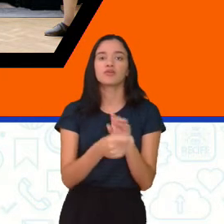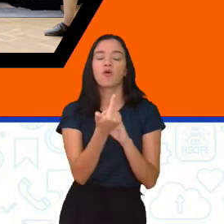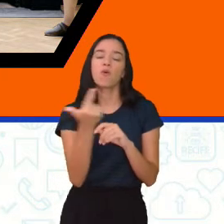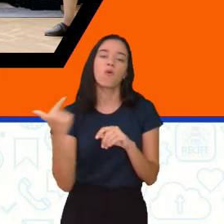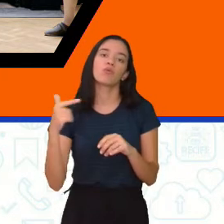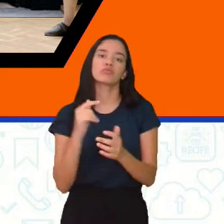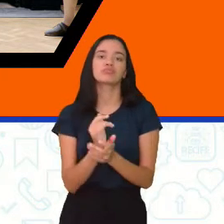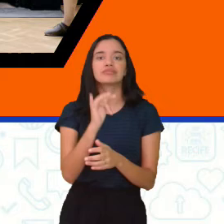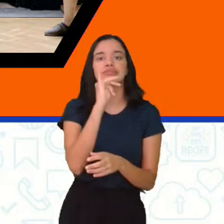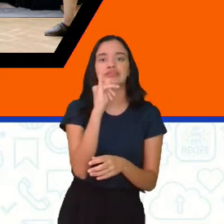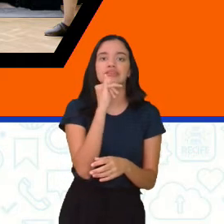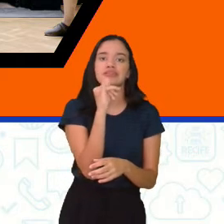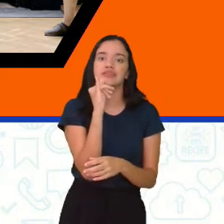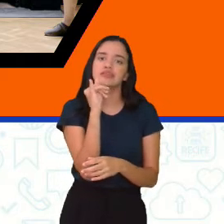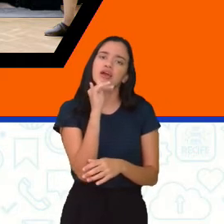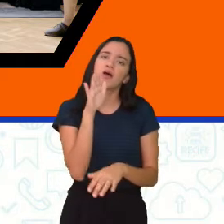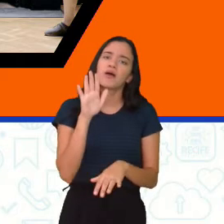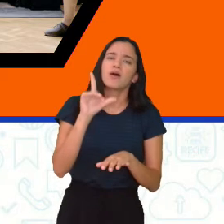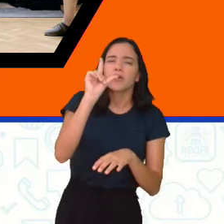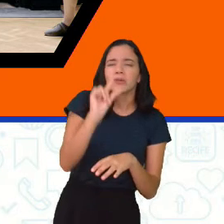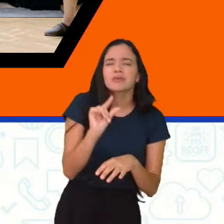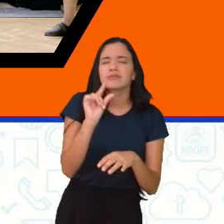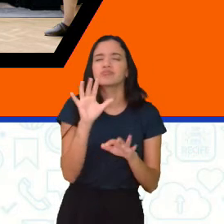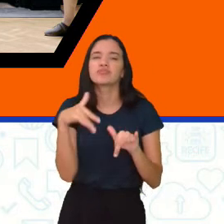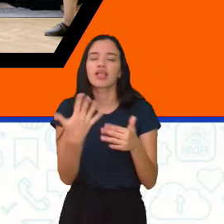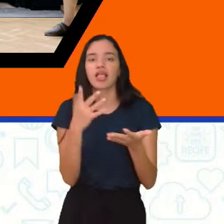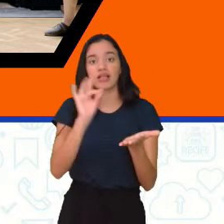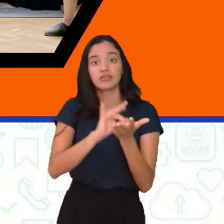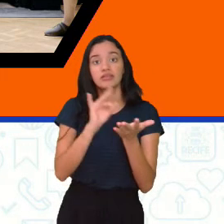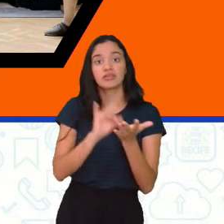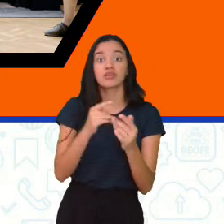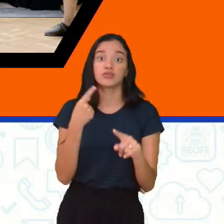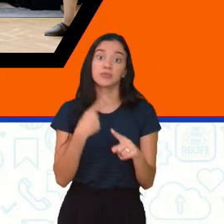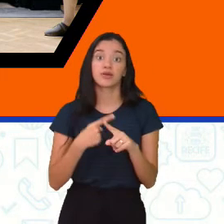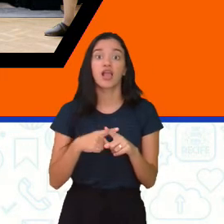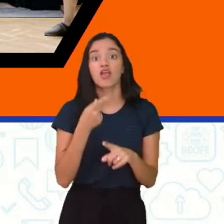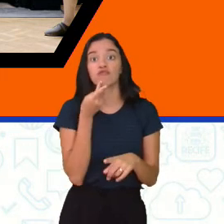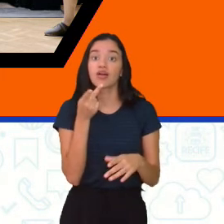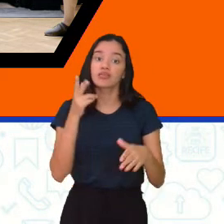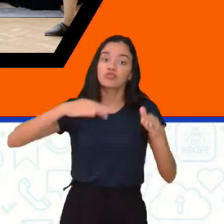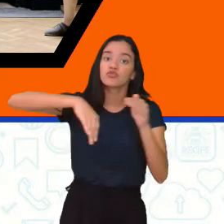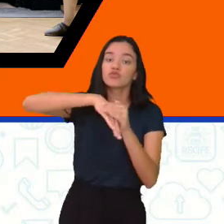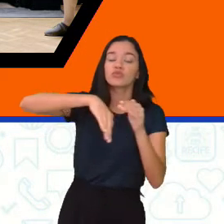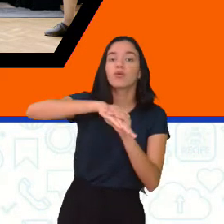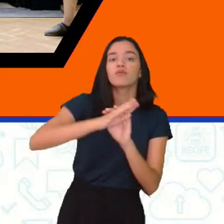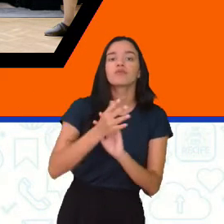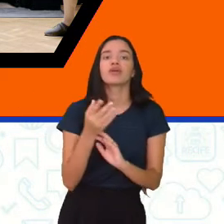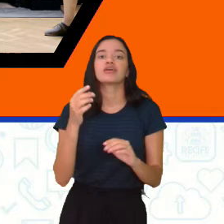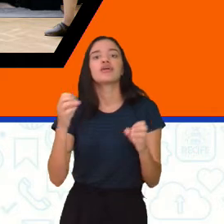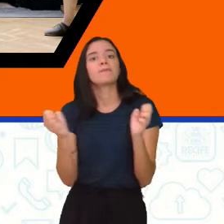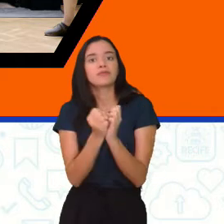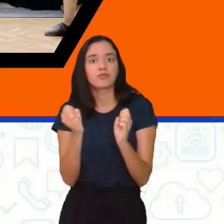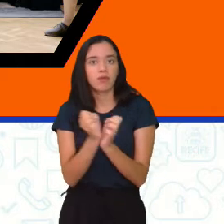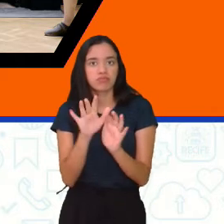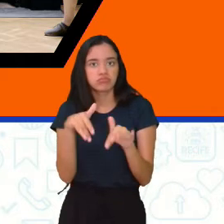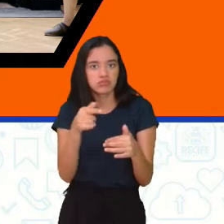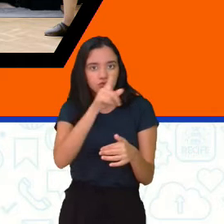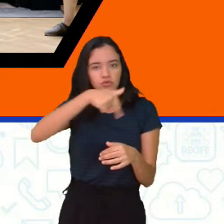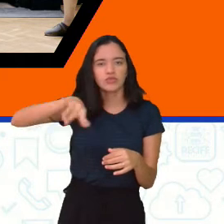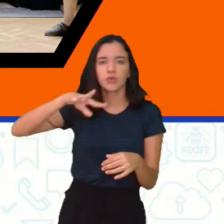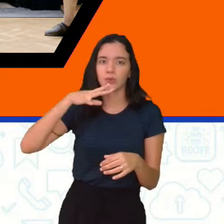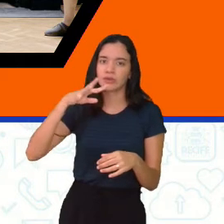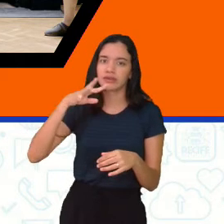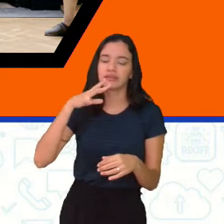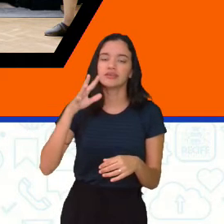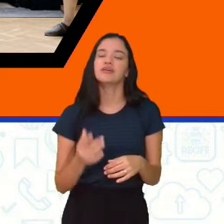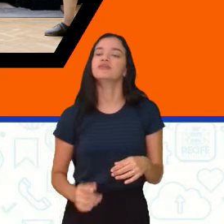exemplos, um pouco mais distante da realidade, né? Porque eu falo muito de futebol, porque é mais próximo de vocês. Mas a